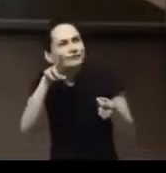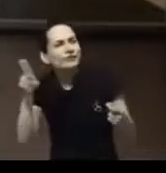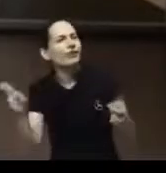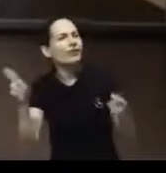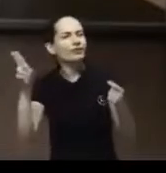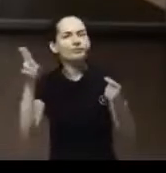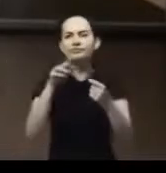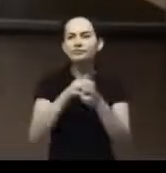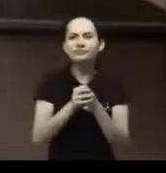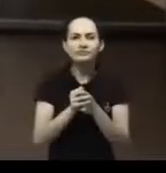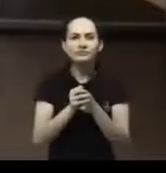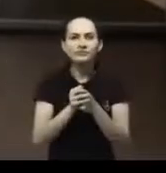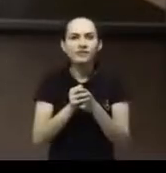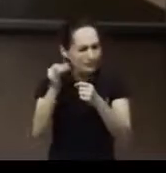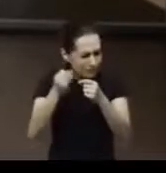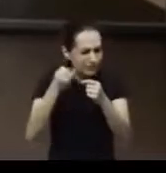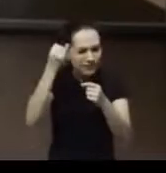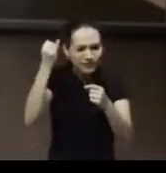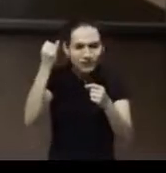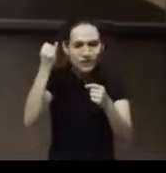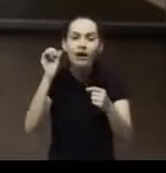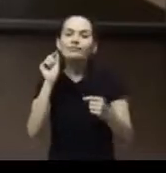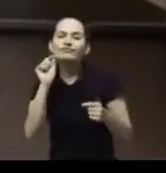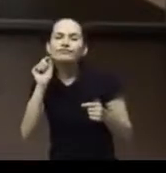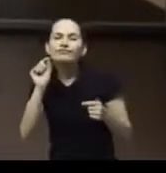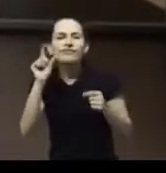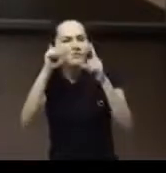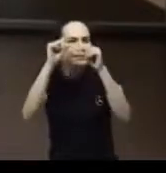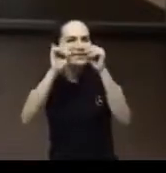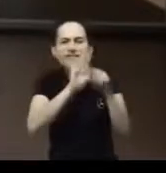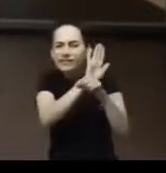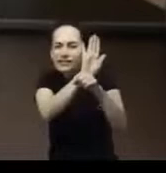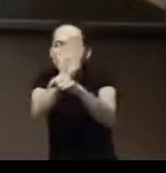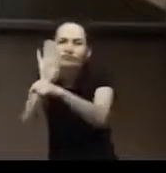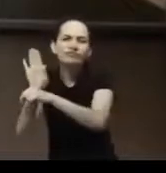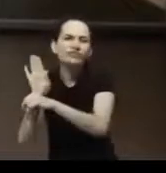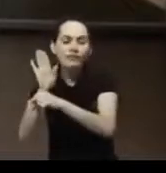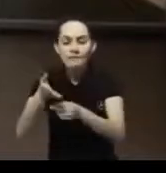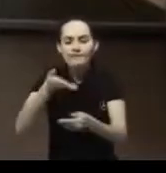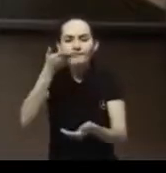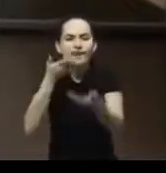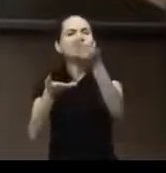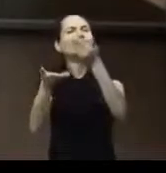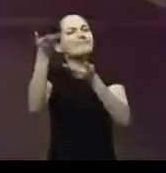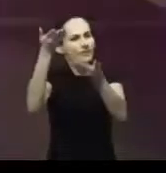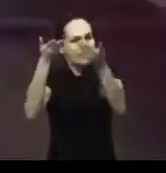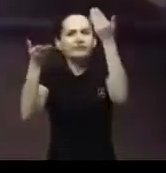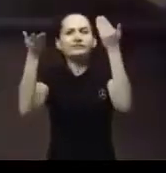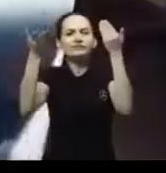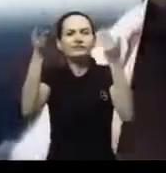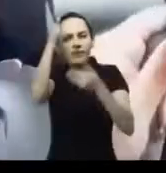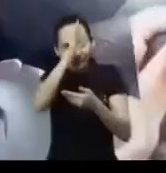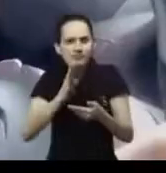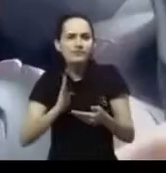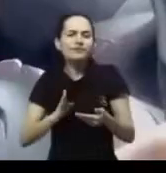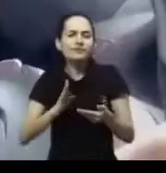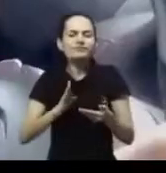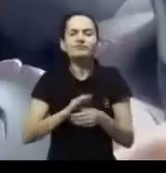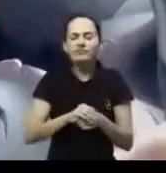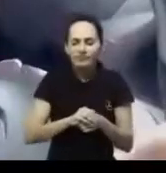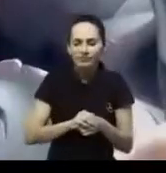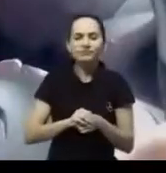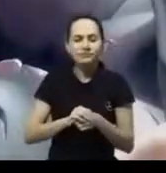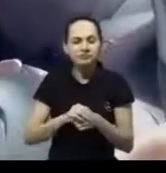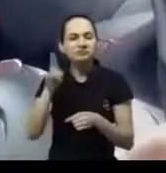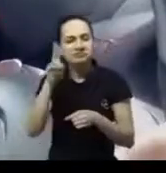nome a relevância quanto a quanto um que ela ajudava o que ela colaborava para o crescimento do país atravessa dos ônibus e caminhões